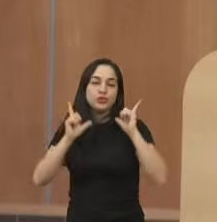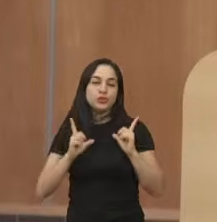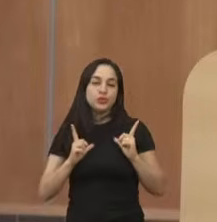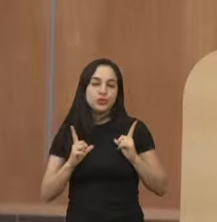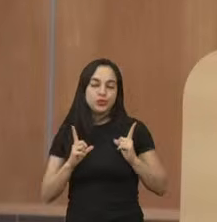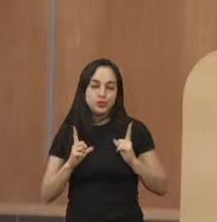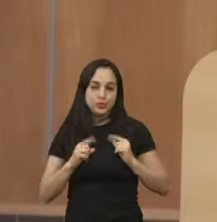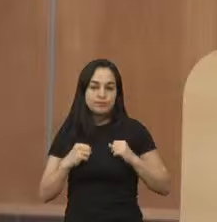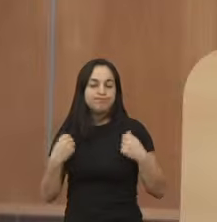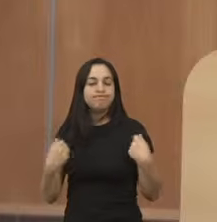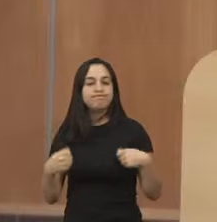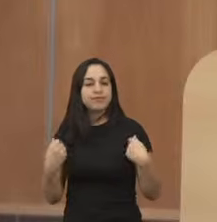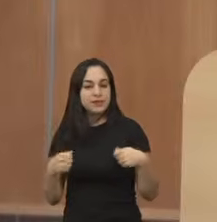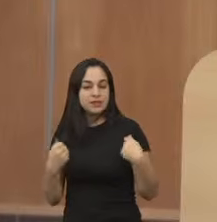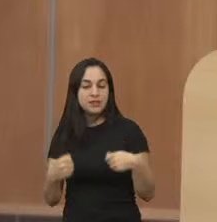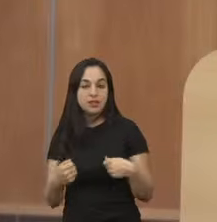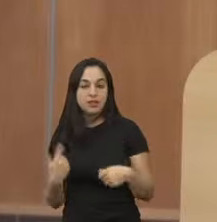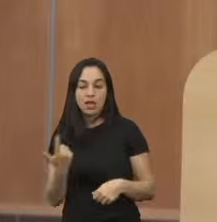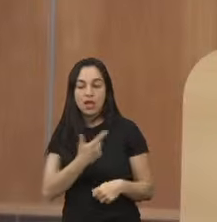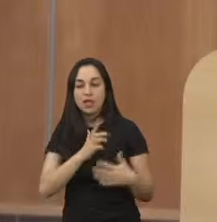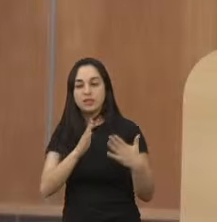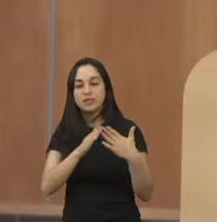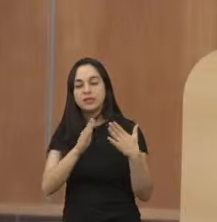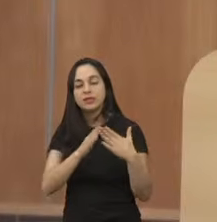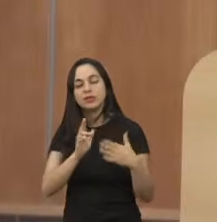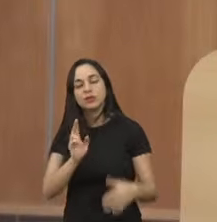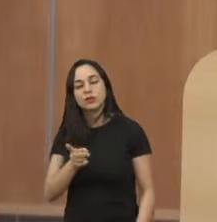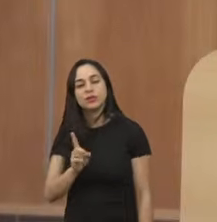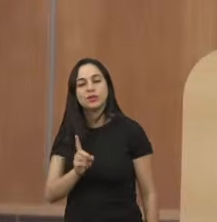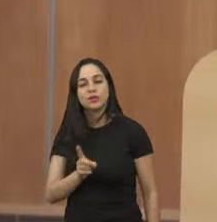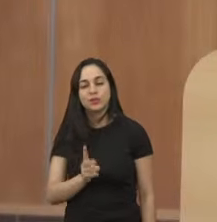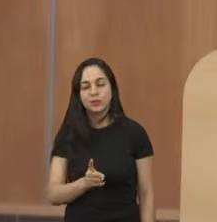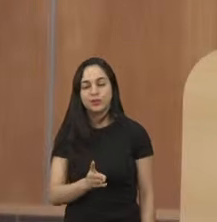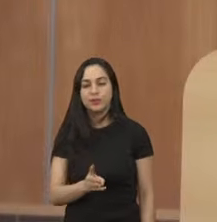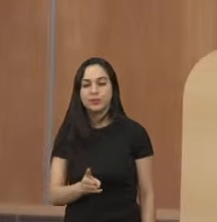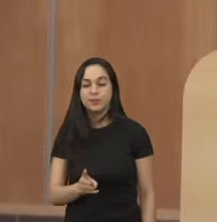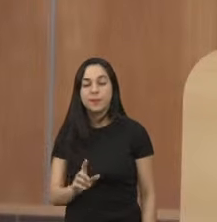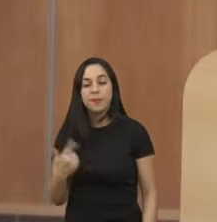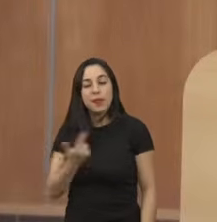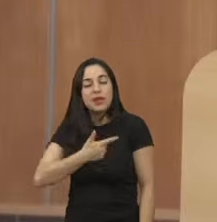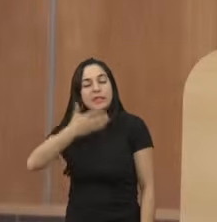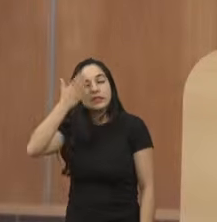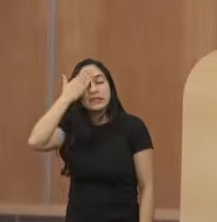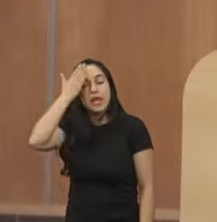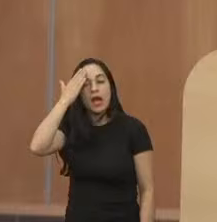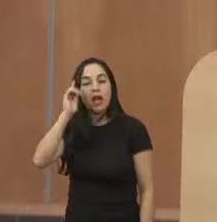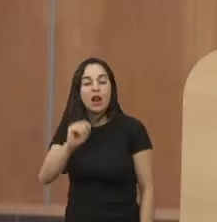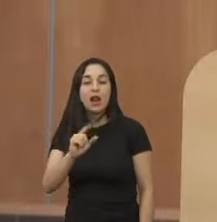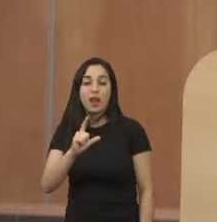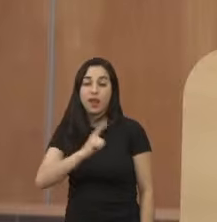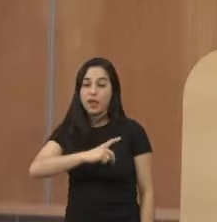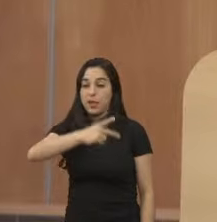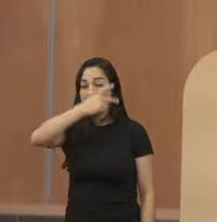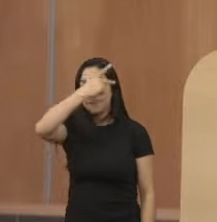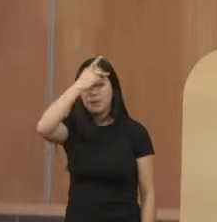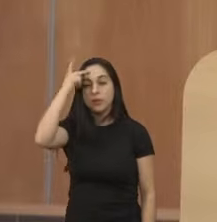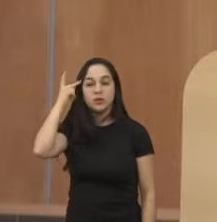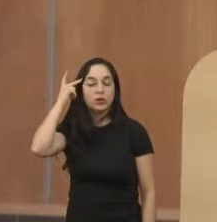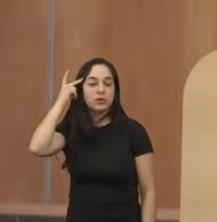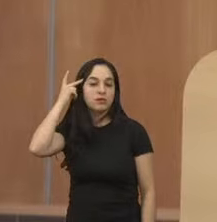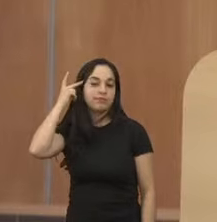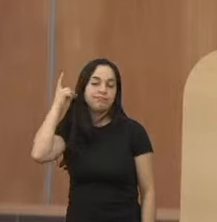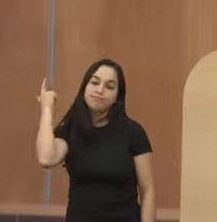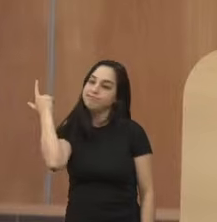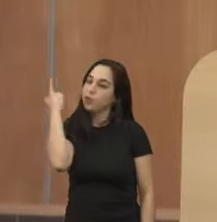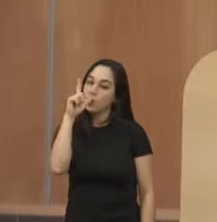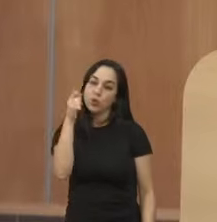precisa estar aí com a nossa casa em dia. E a gente sabe que muita gente não tem condições de